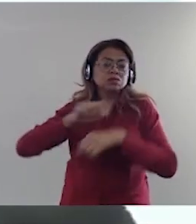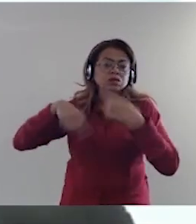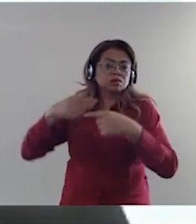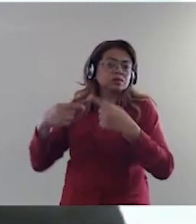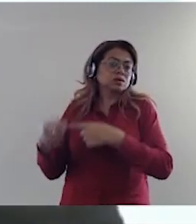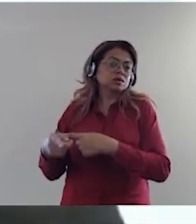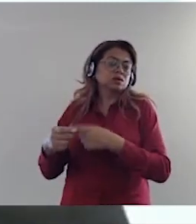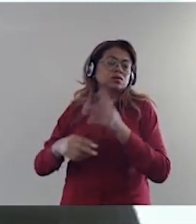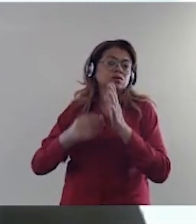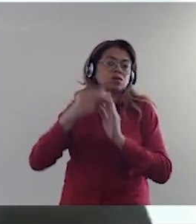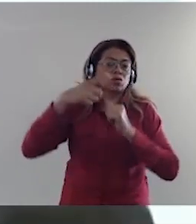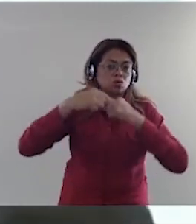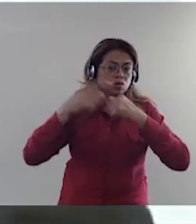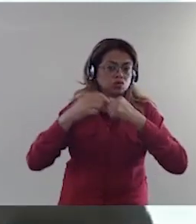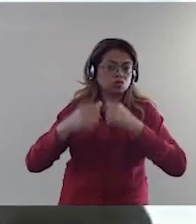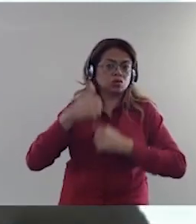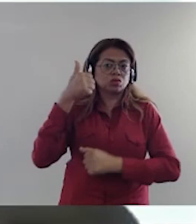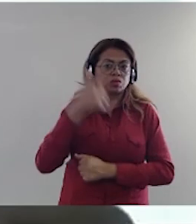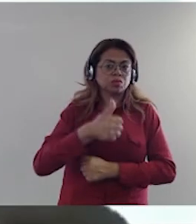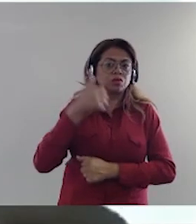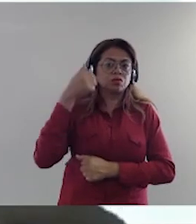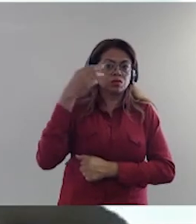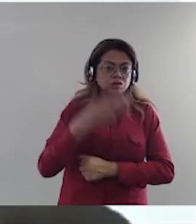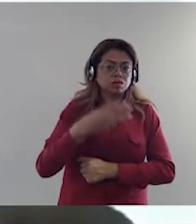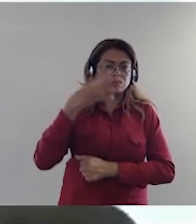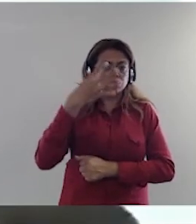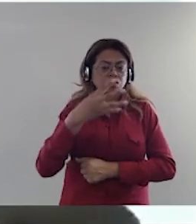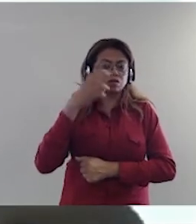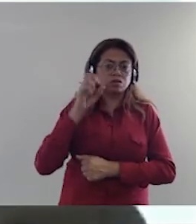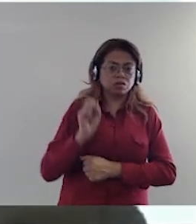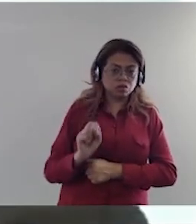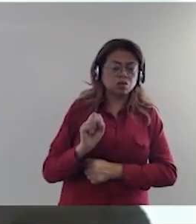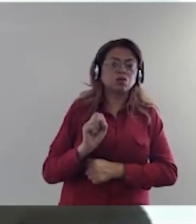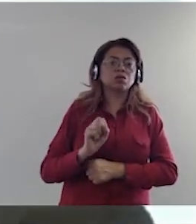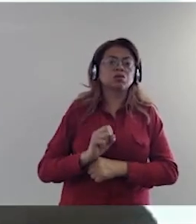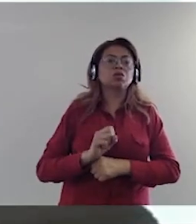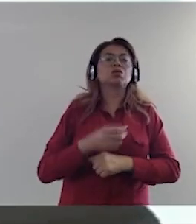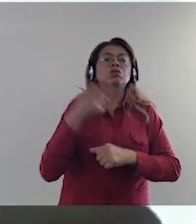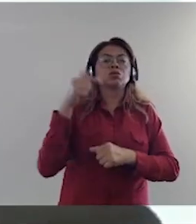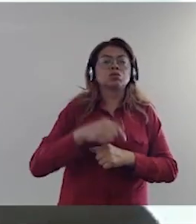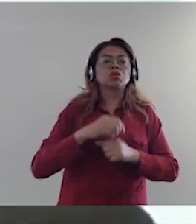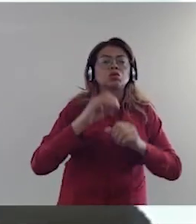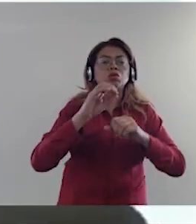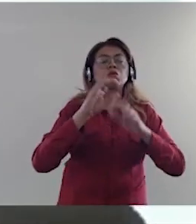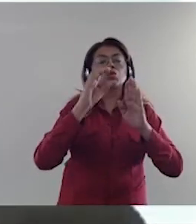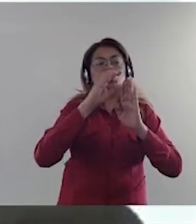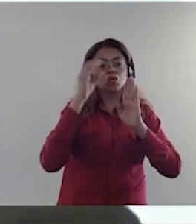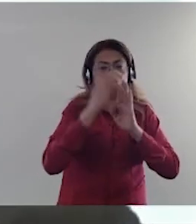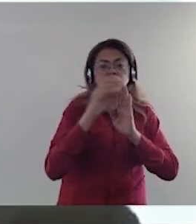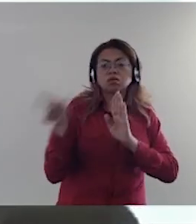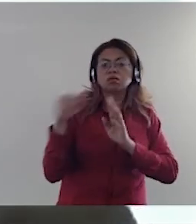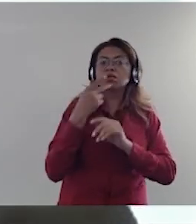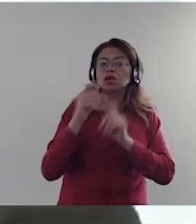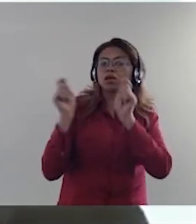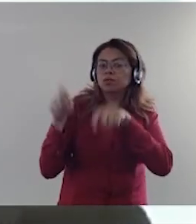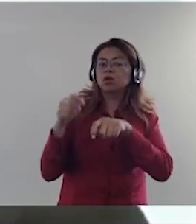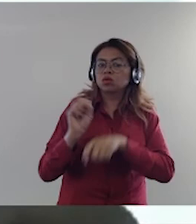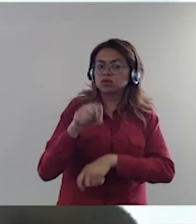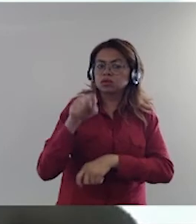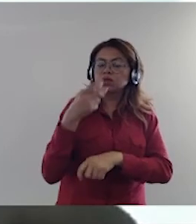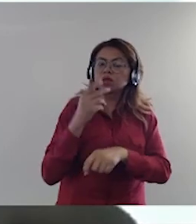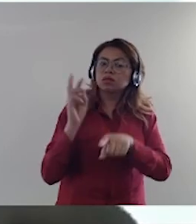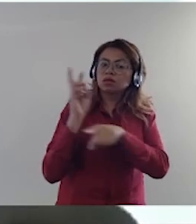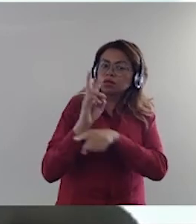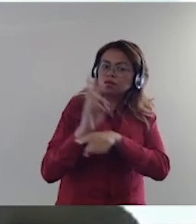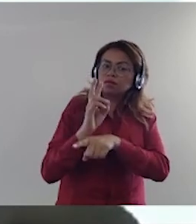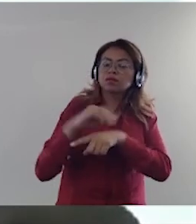do artigo 1348 do Código Civil, a prática dos atos necessários à defesa dos interesses comuns dos